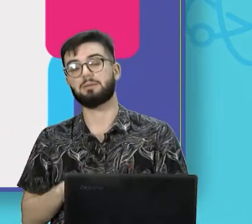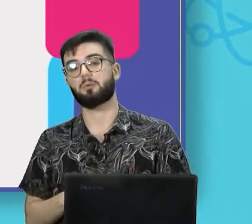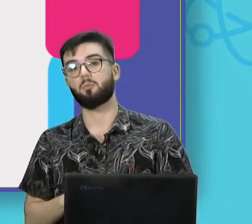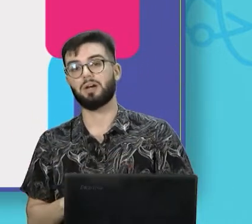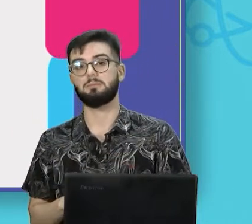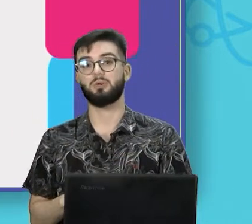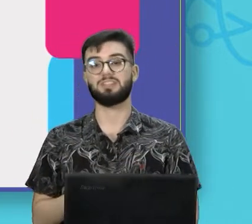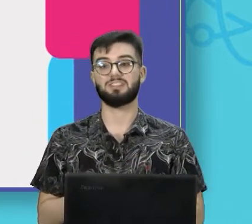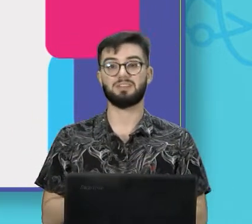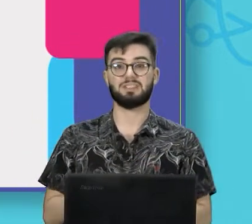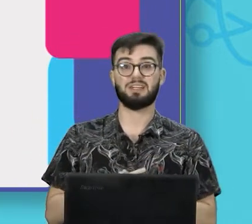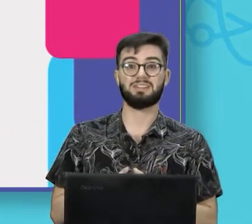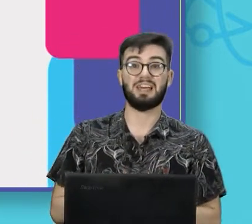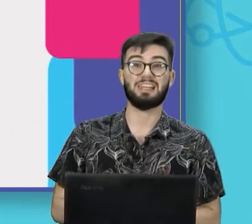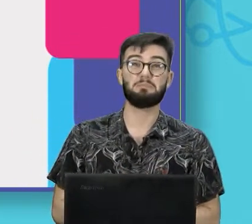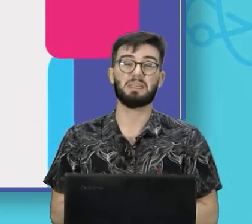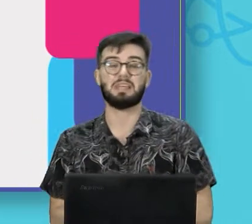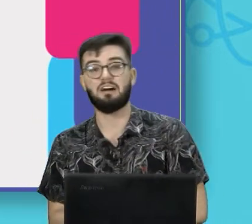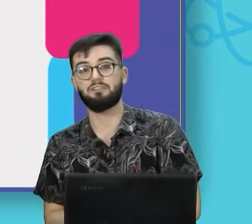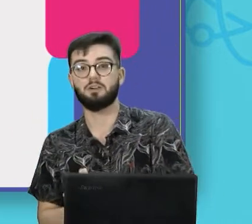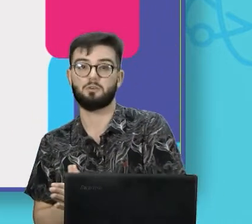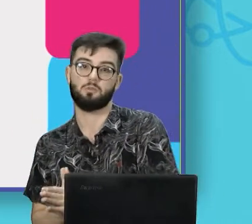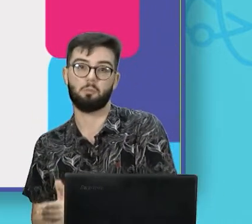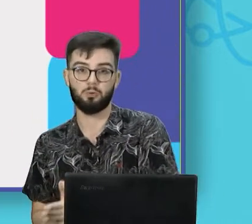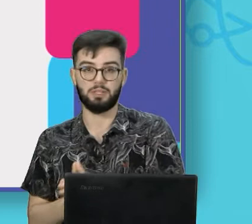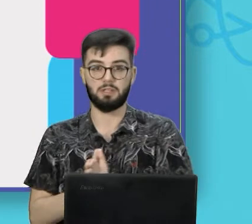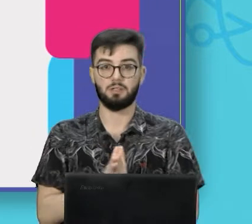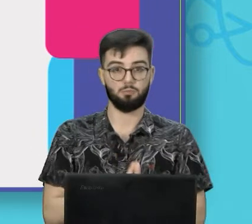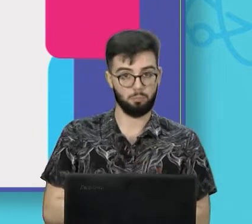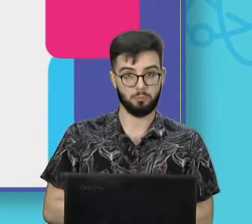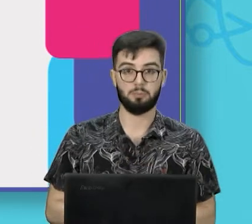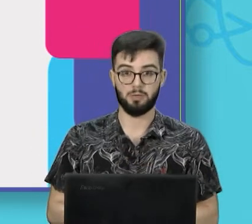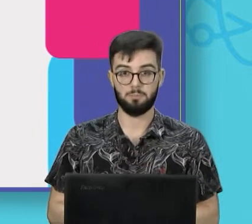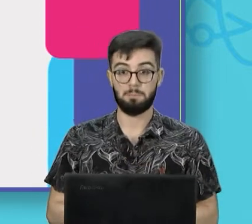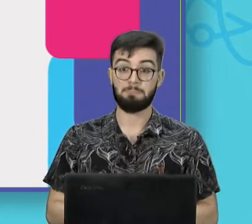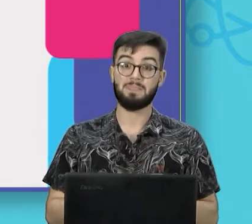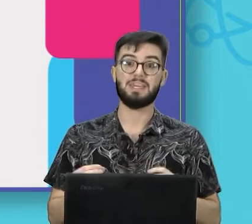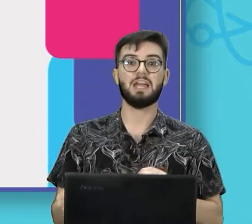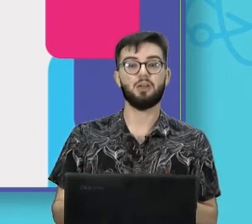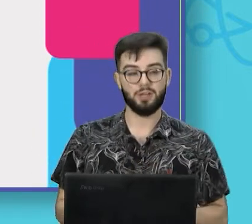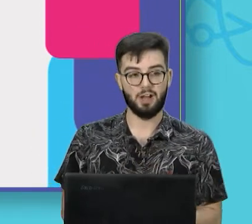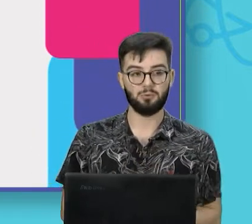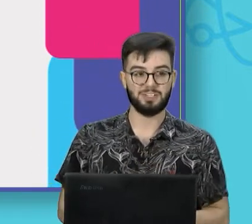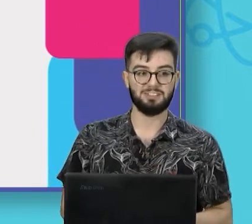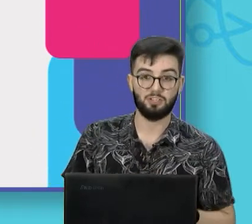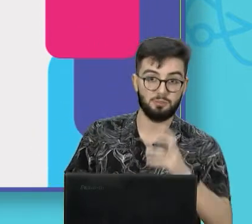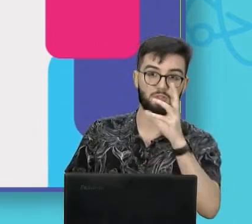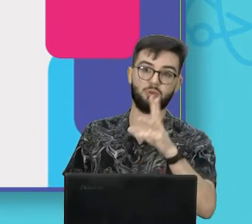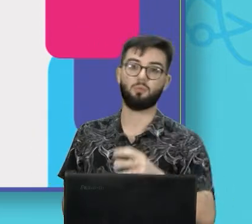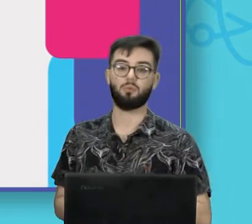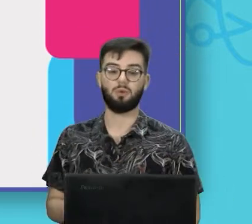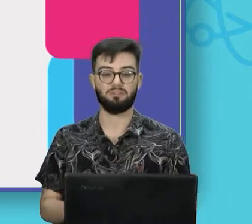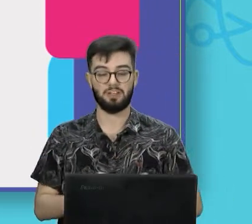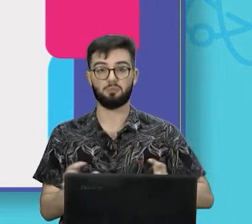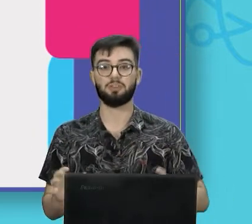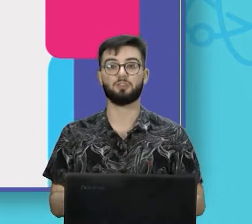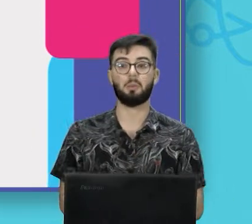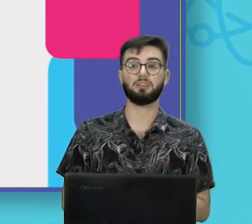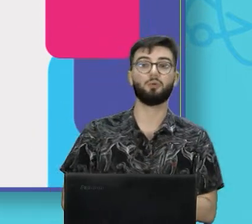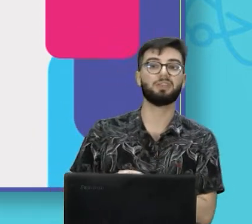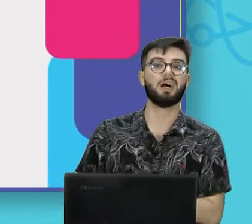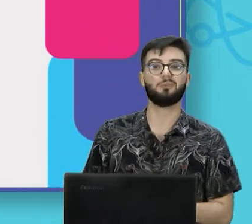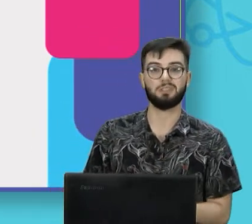seria para ser promulgada em 1823 ela limitava o poder no Pedro Primeiro E aí o que acontece nós vamos ter um